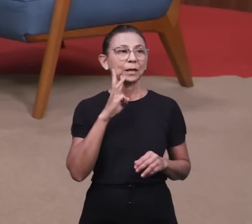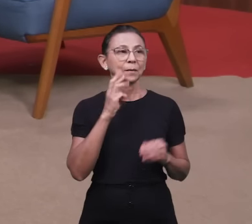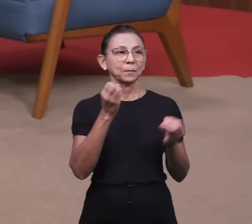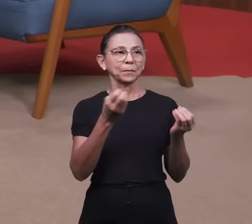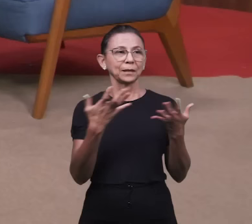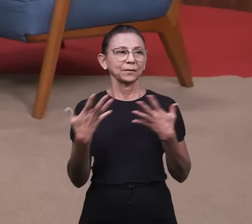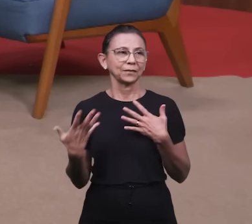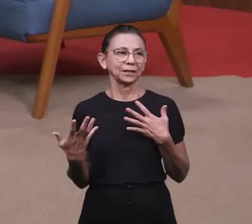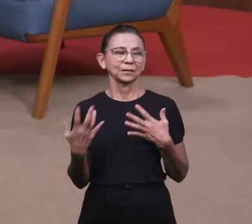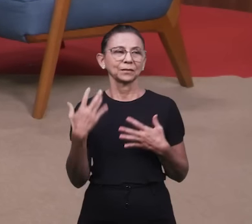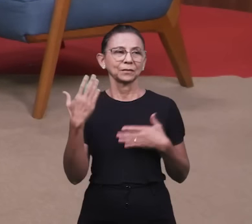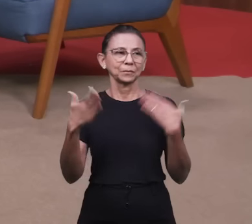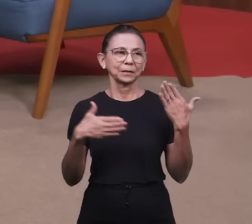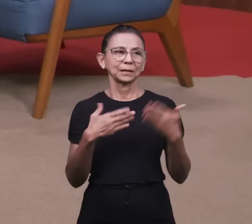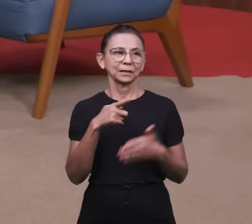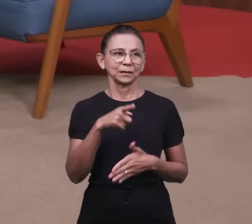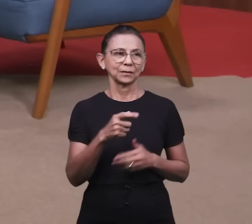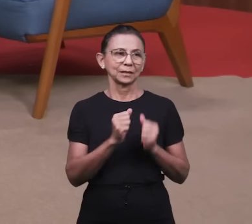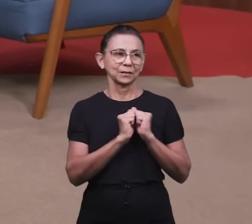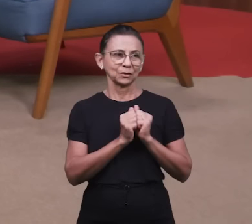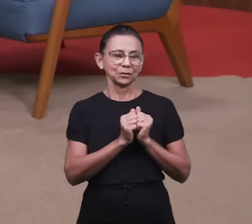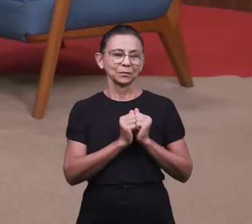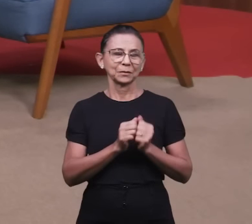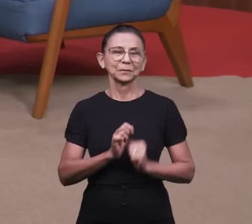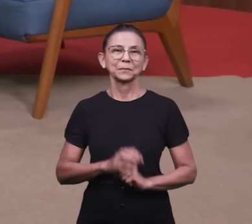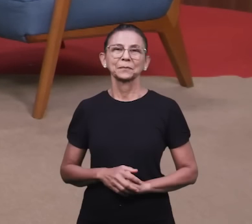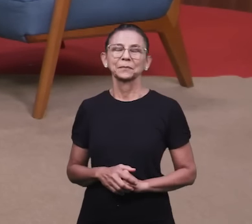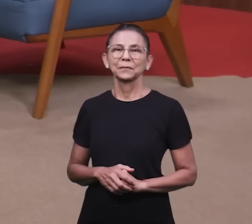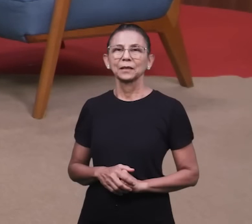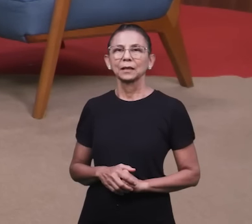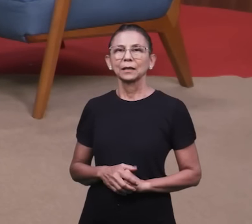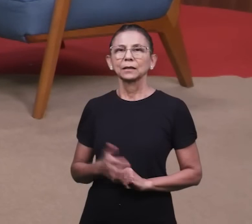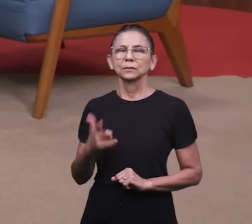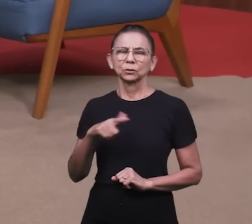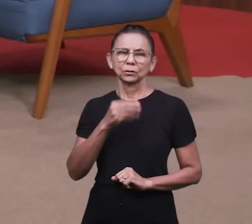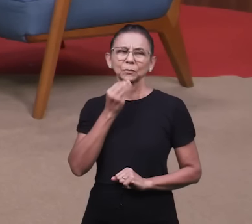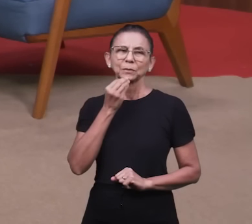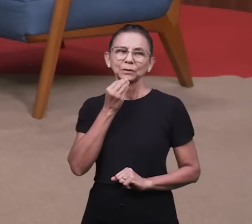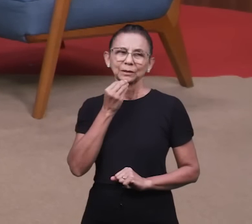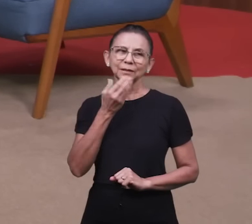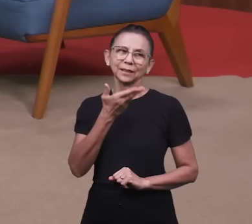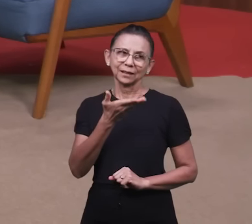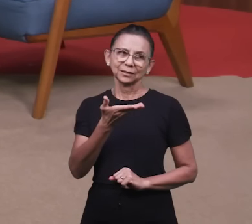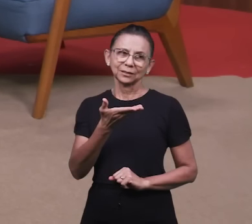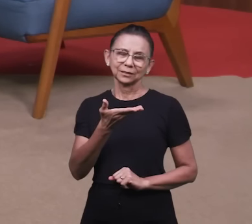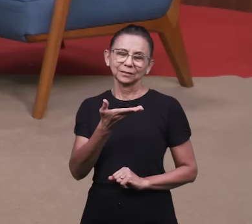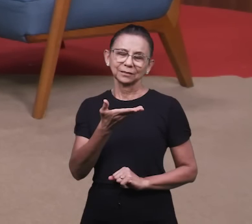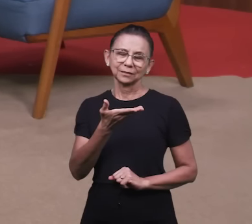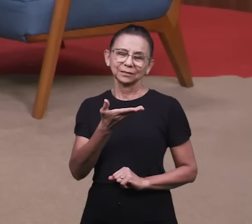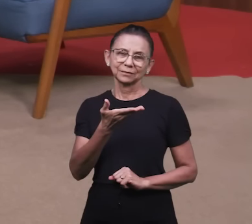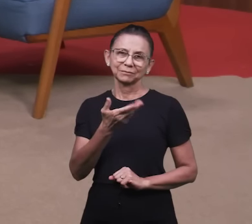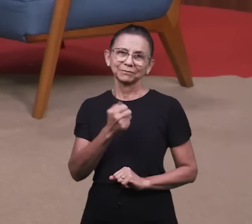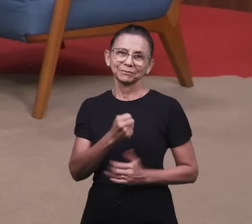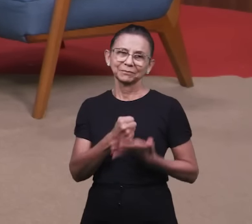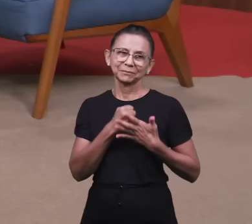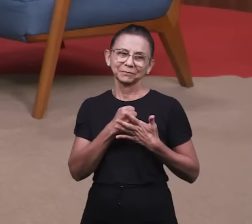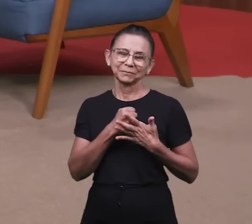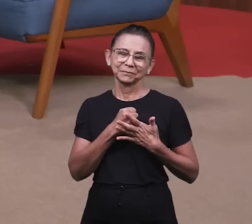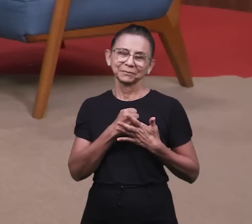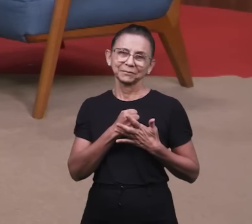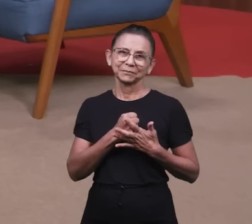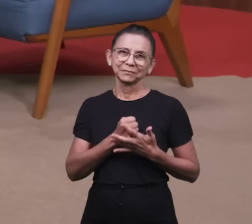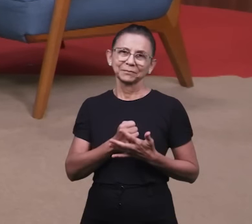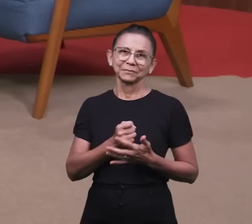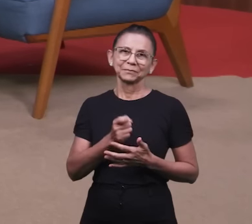seja sempre bem-vindo uma alegria ter conosco aqui e certamente vamos ter oportunidade de voltar a ter sua presença